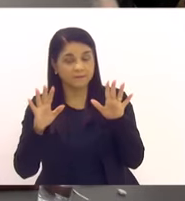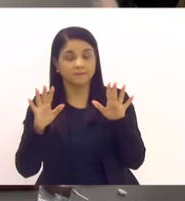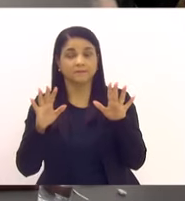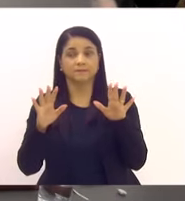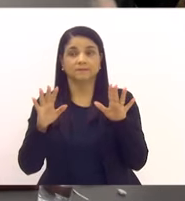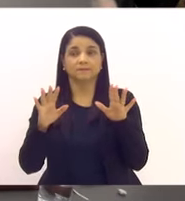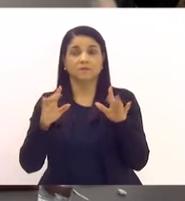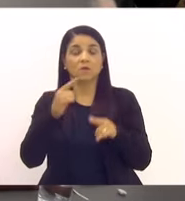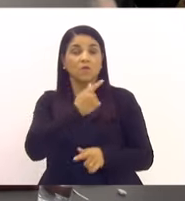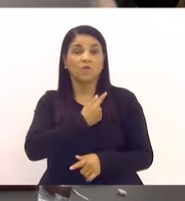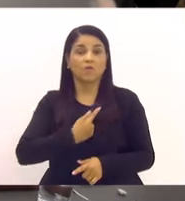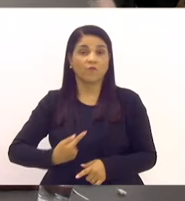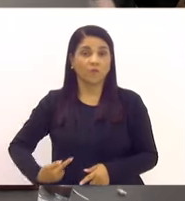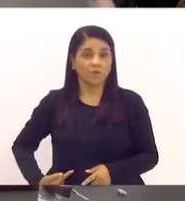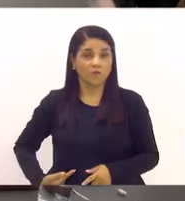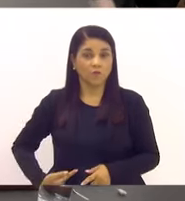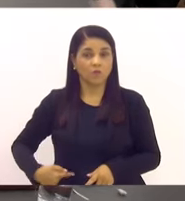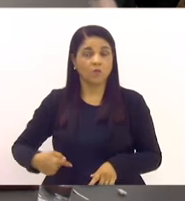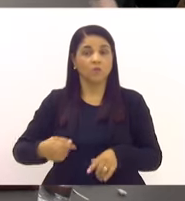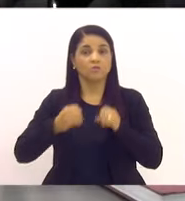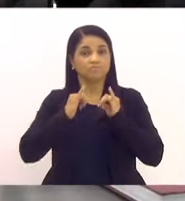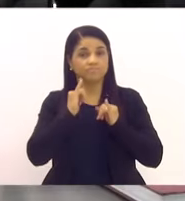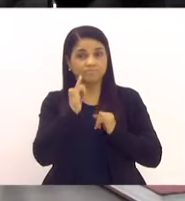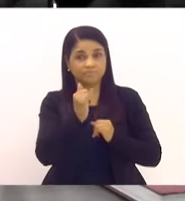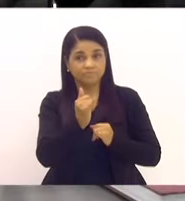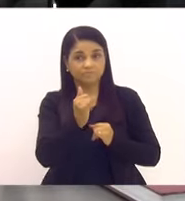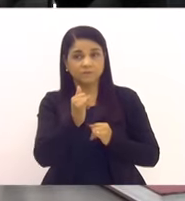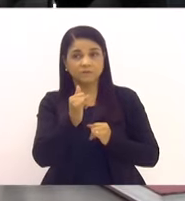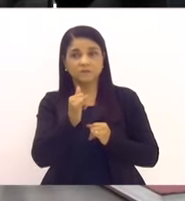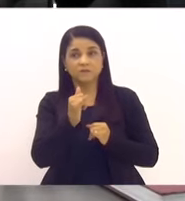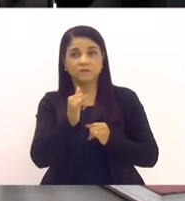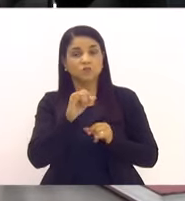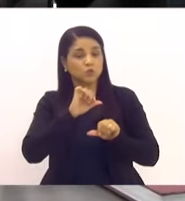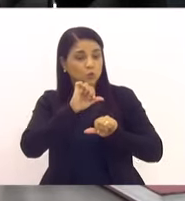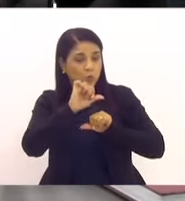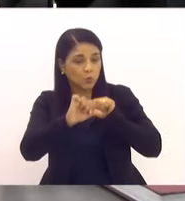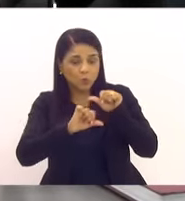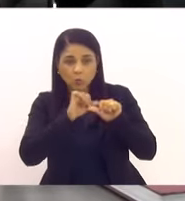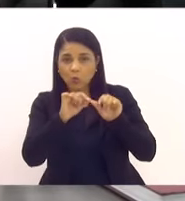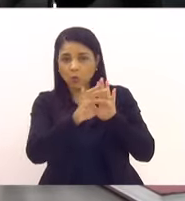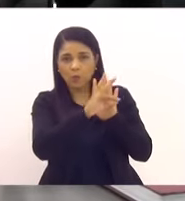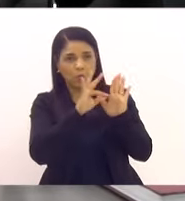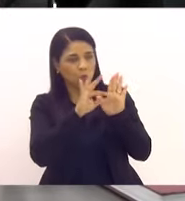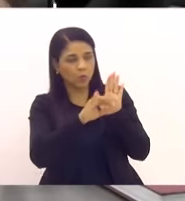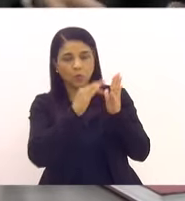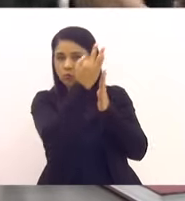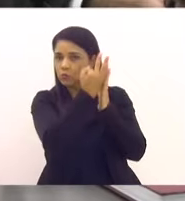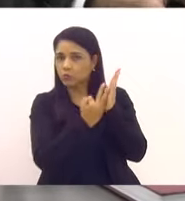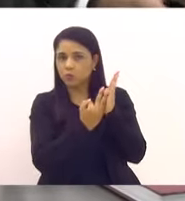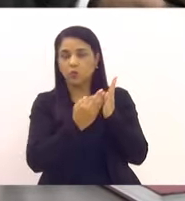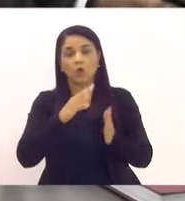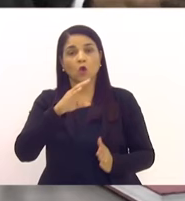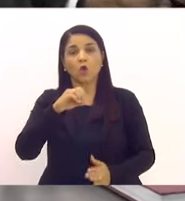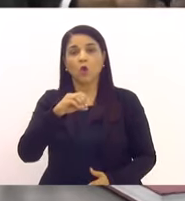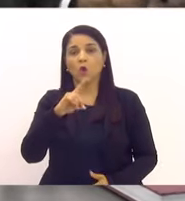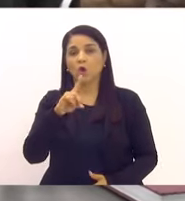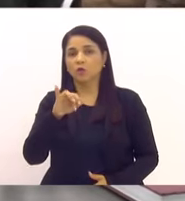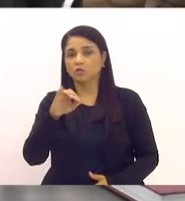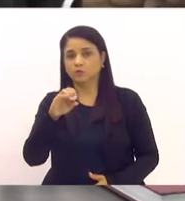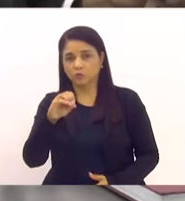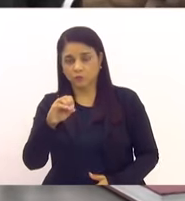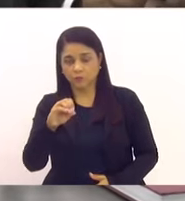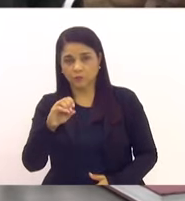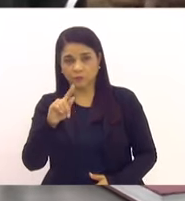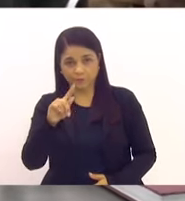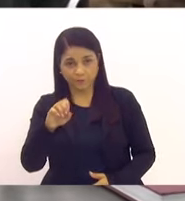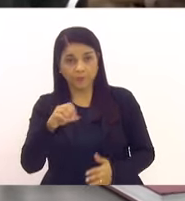eu esclareci ao governador que nós não tocamos uma linha... nem no Código Penal, nem no Código de Processo Penal,